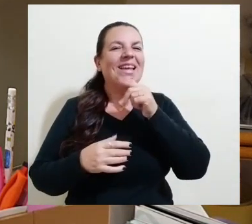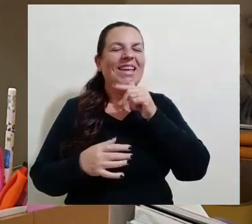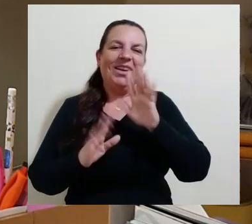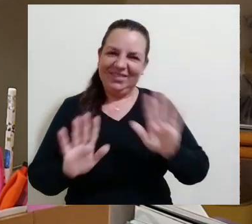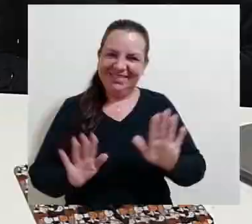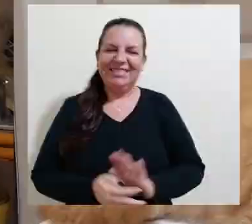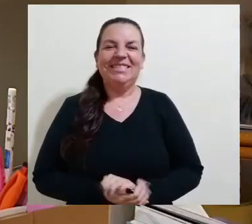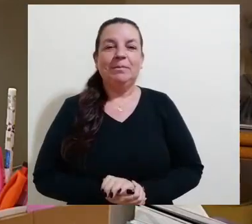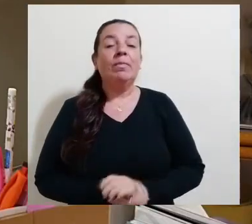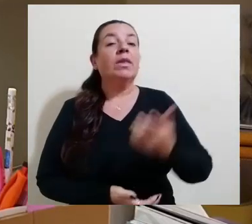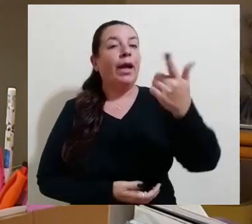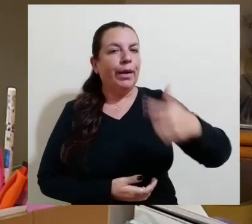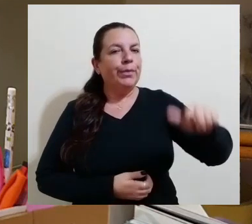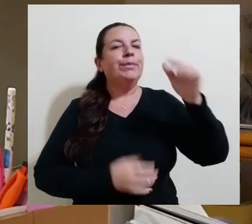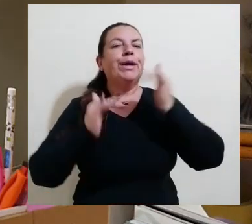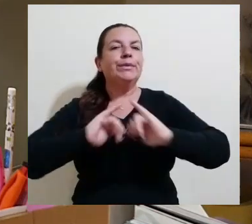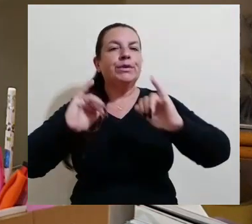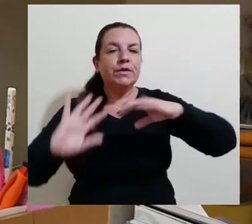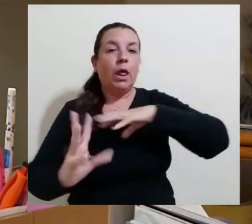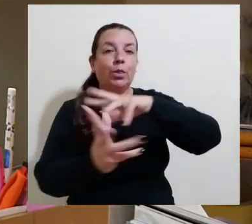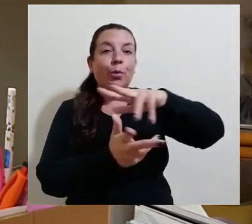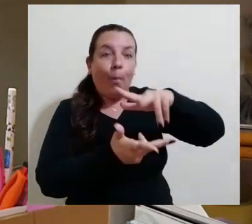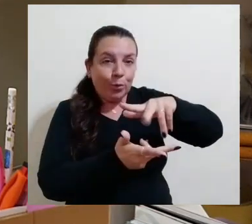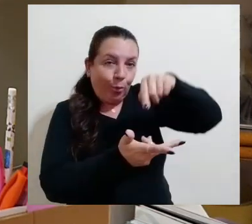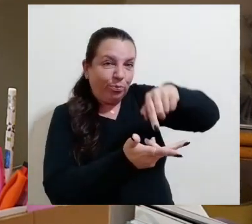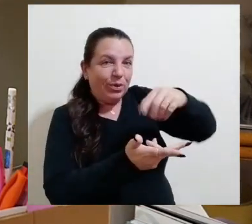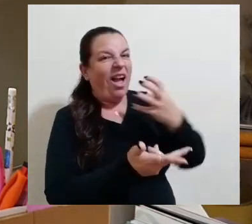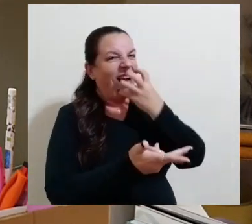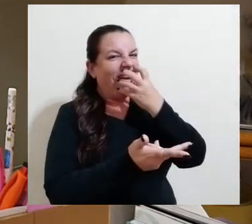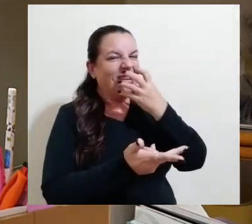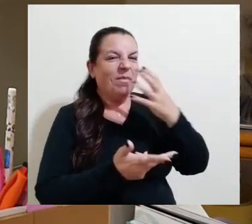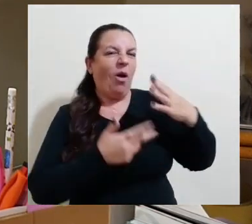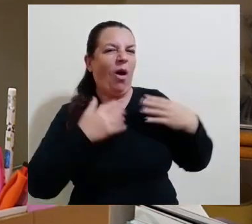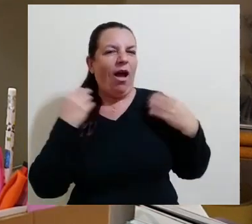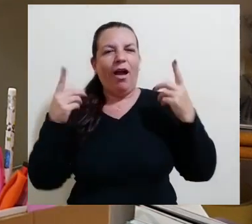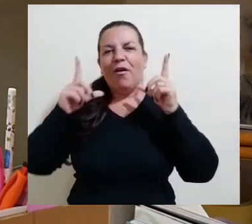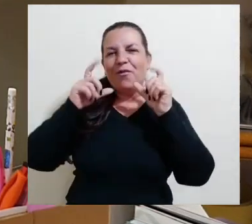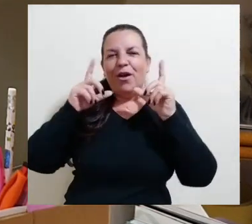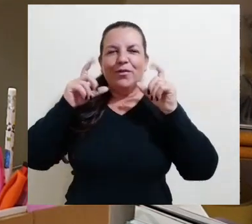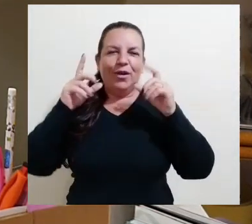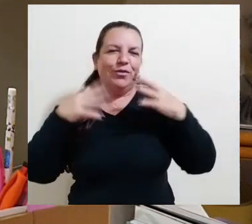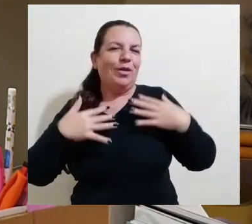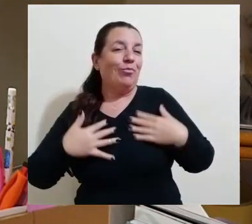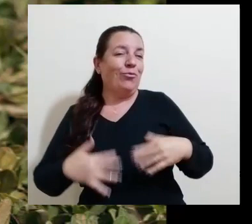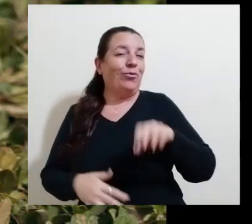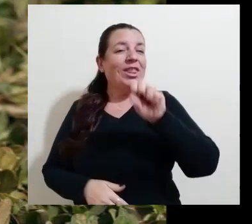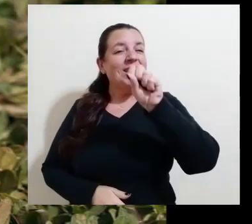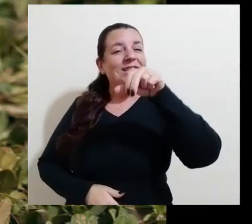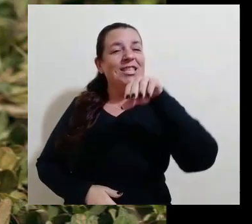comida e água fresca tempo todo outra notícia do mundo animal é um ensaio bem senso ellen da